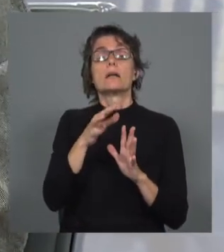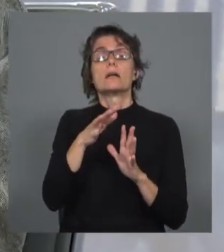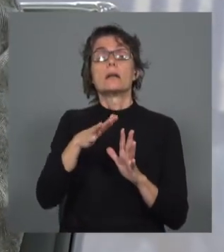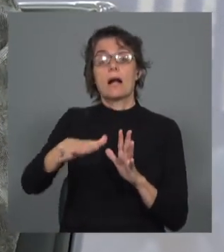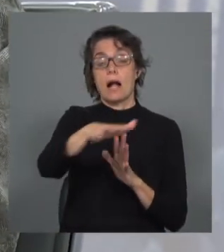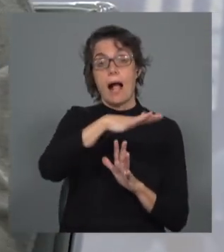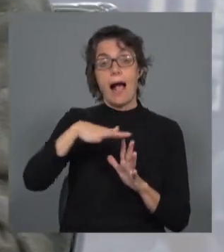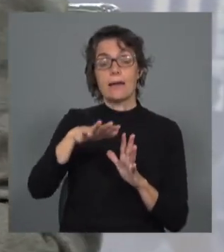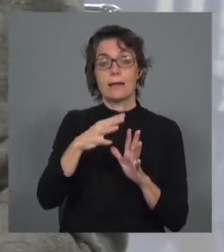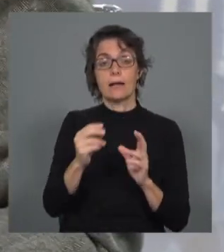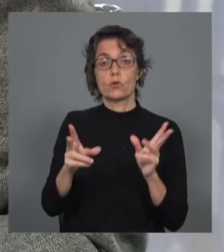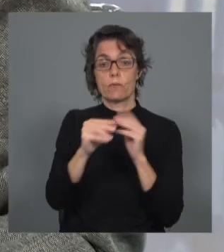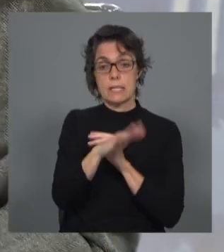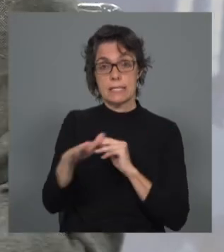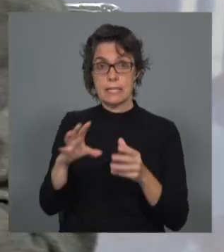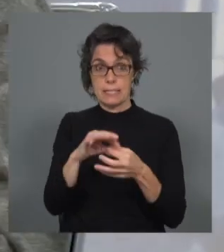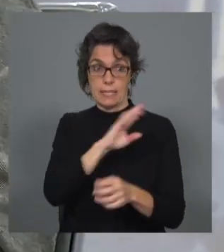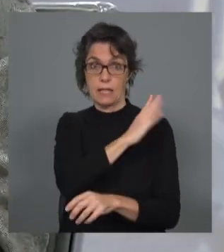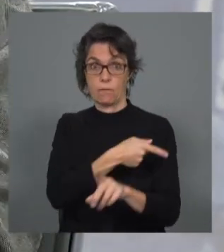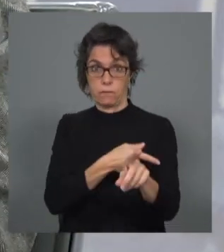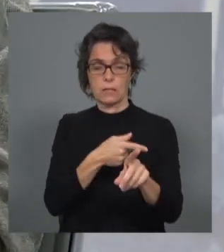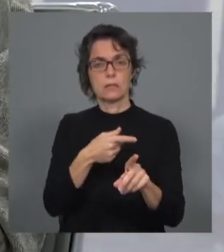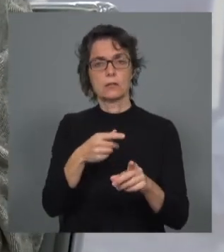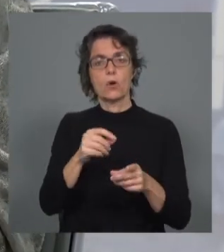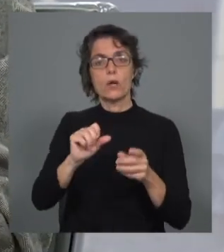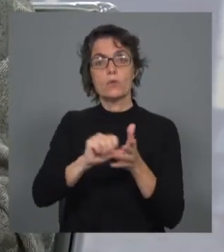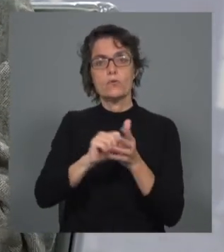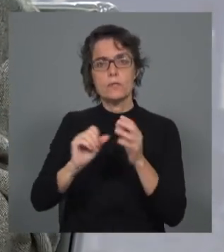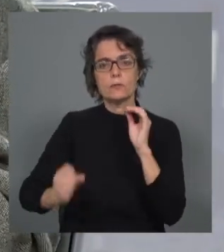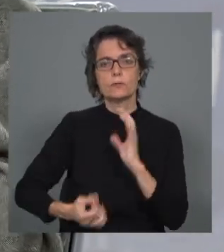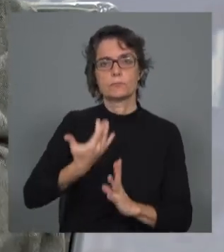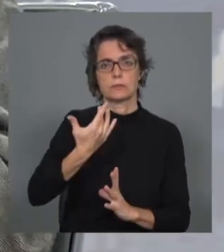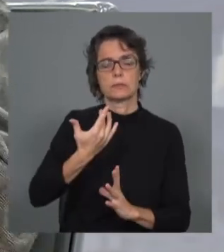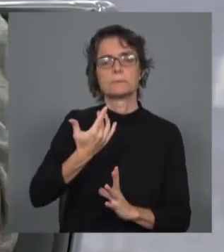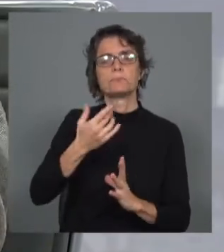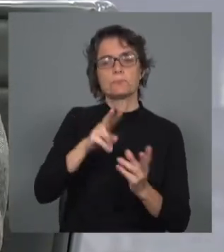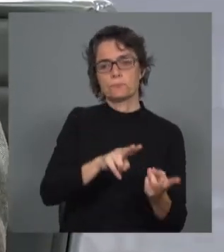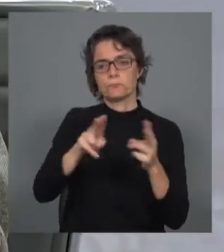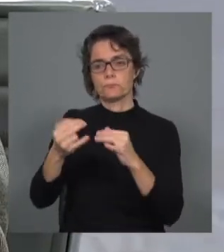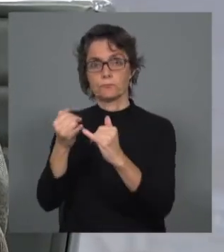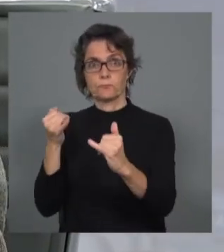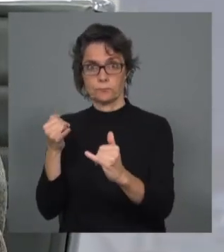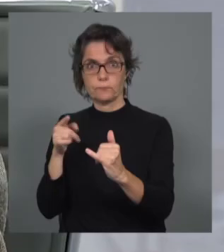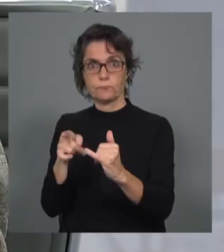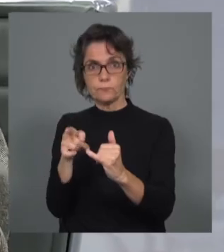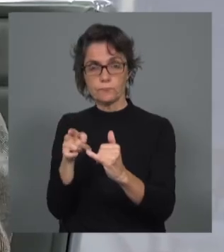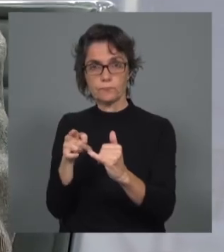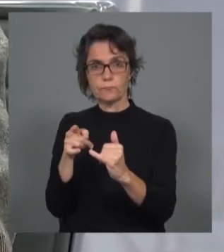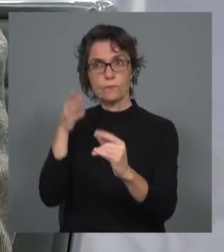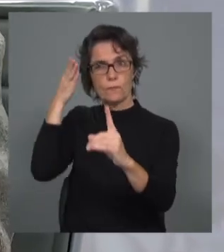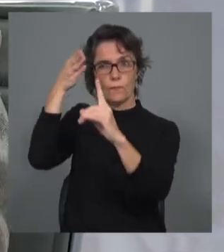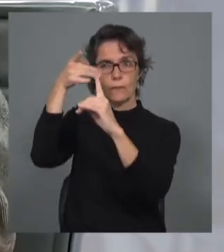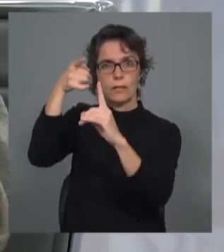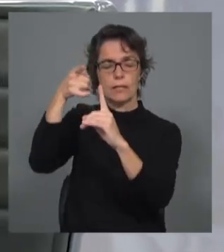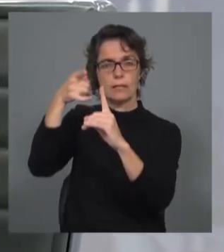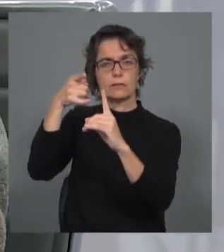a criar um centro de apoio para a transição para o digital na perspectiva da